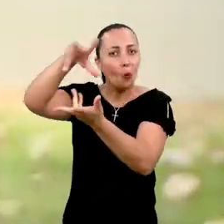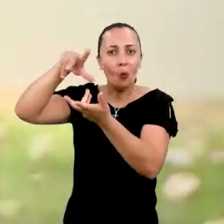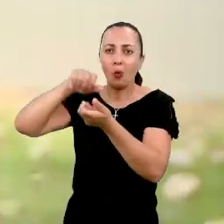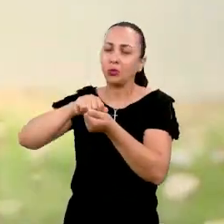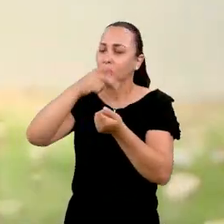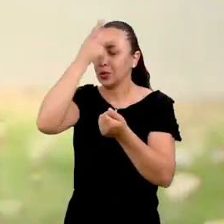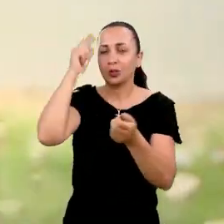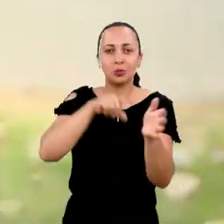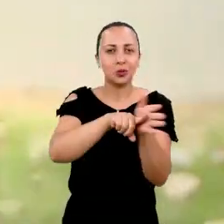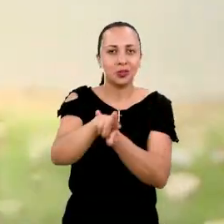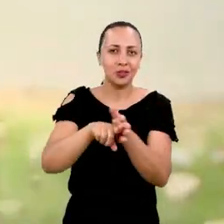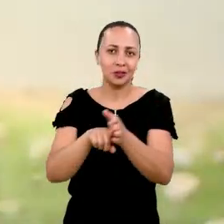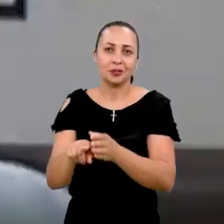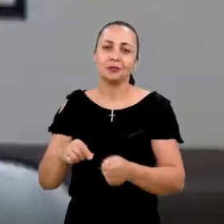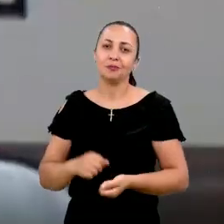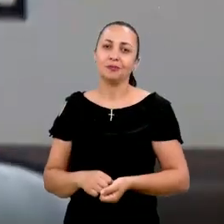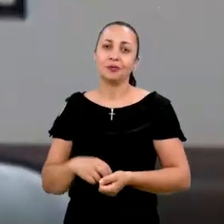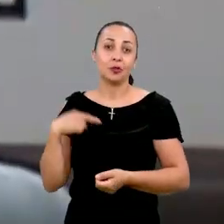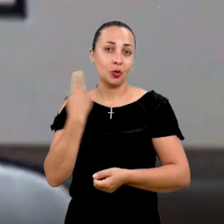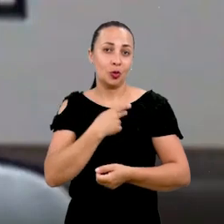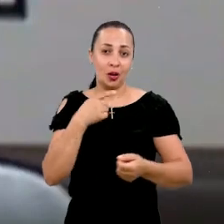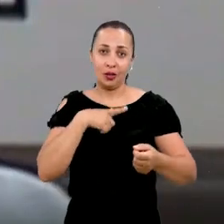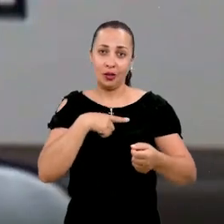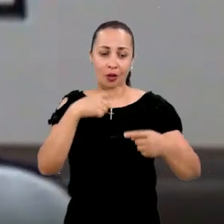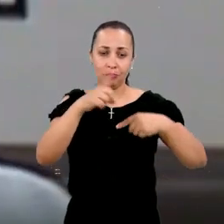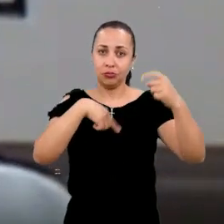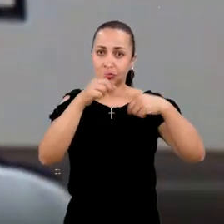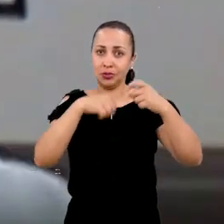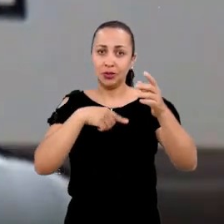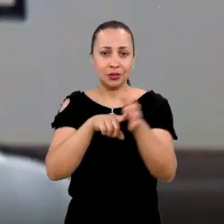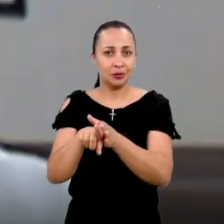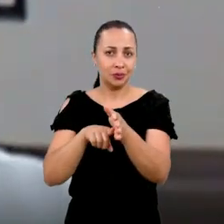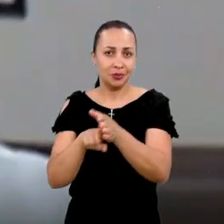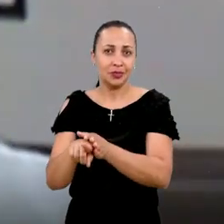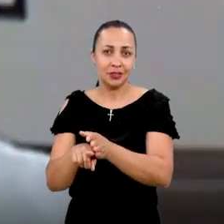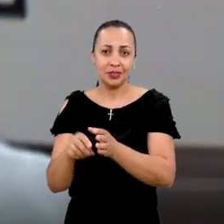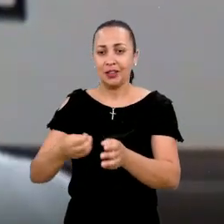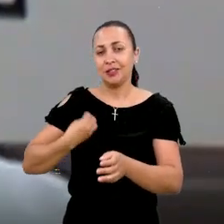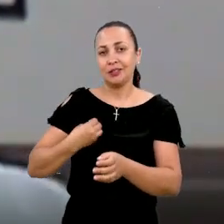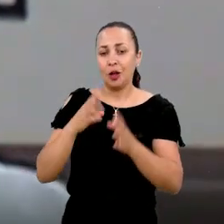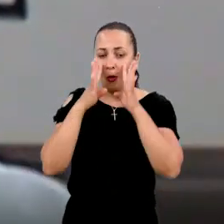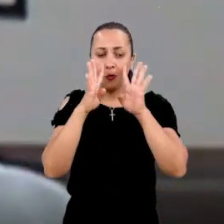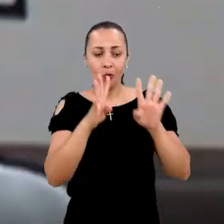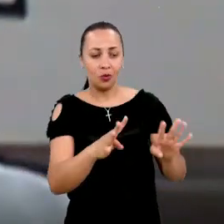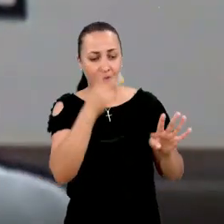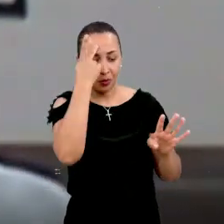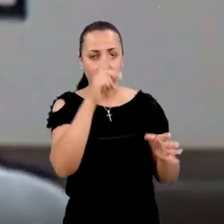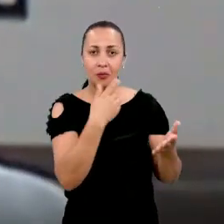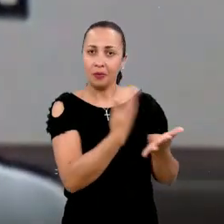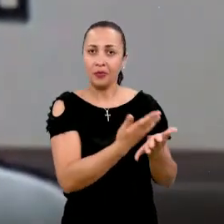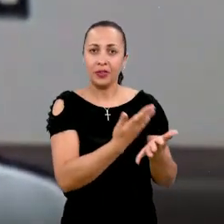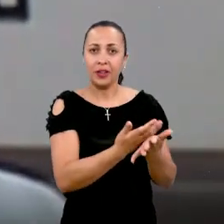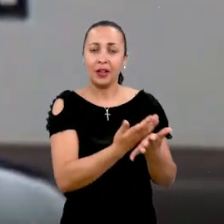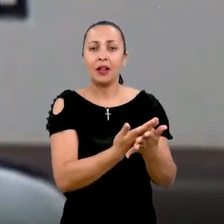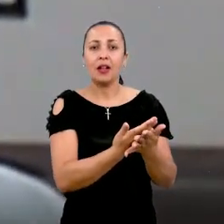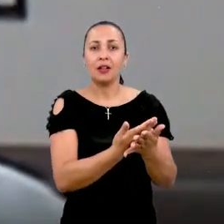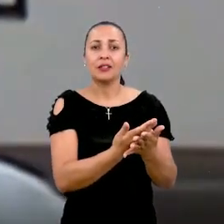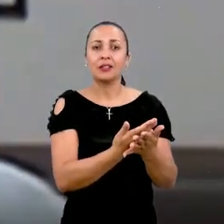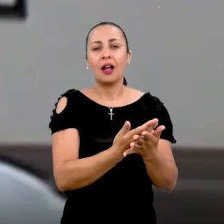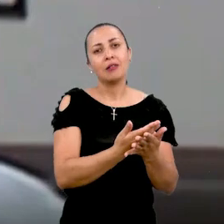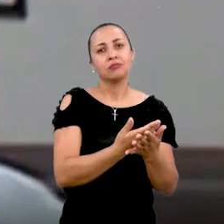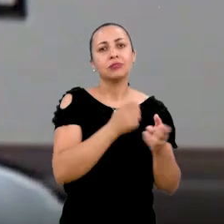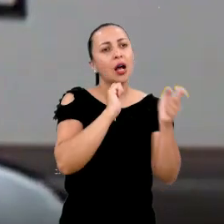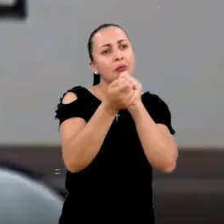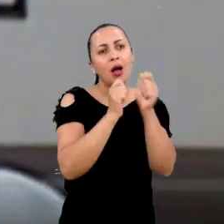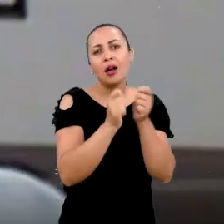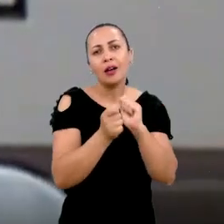pesquisadores ao redor do mundo. Nós temos objetos de pesquisas que são objetos que estão voltados a estudar,